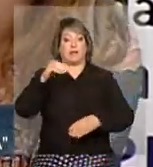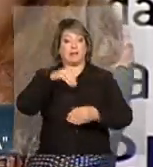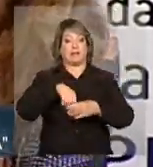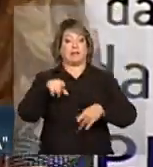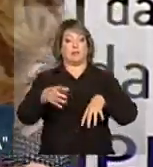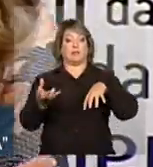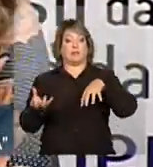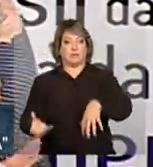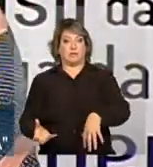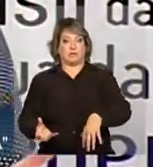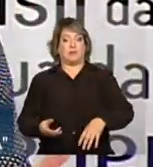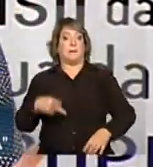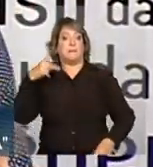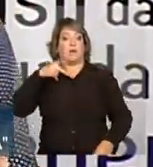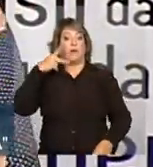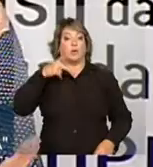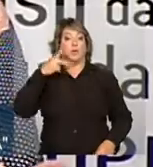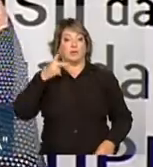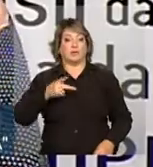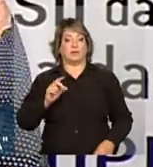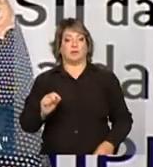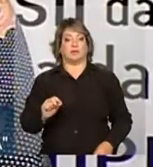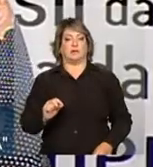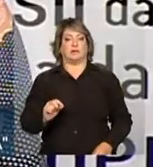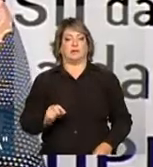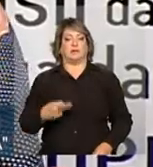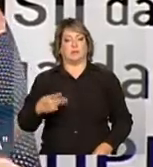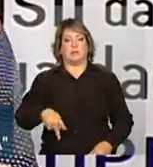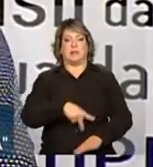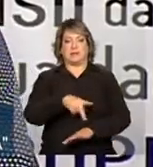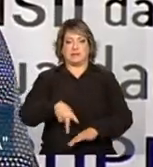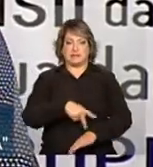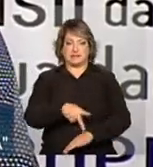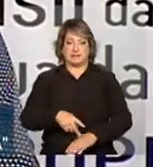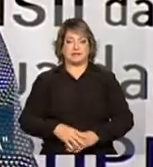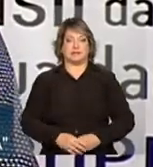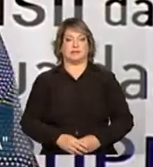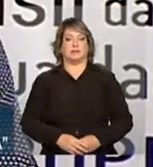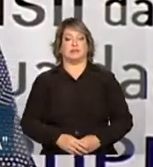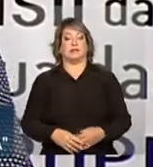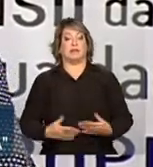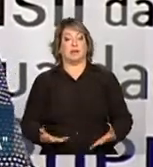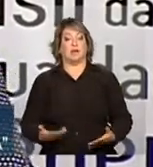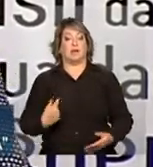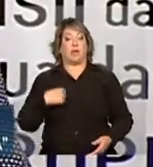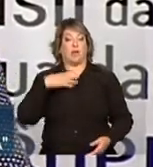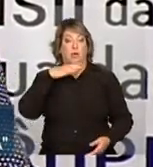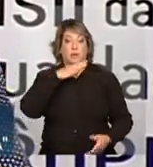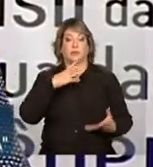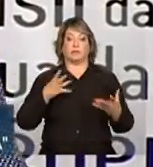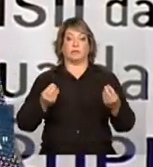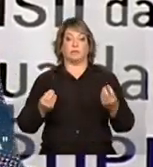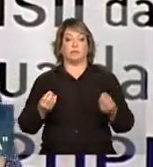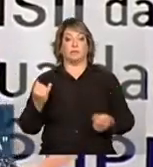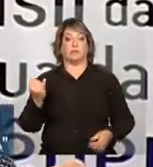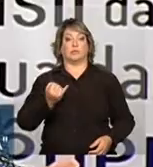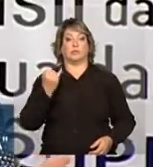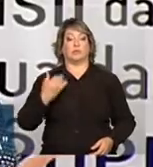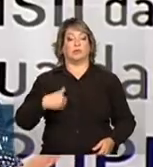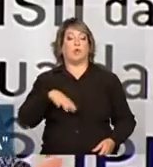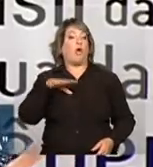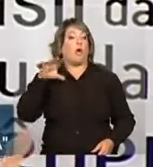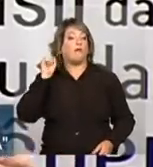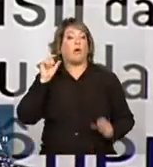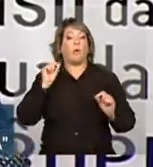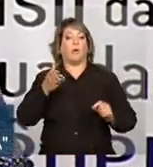nas instituições da política formal do país, né? Então, eu acho que é muito importante a gente ouvir o